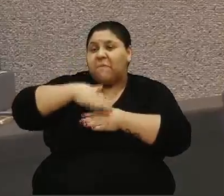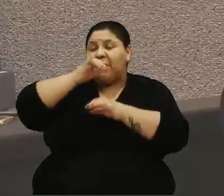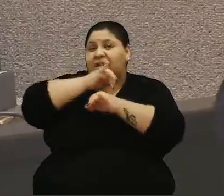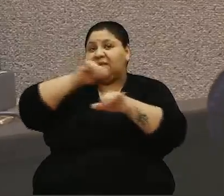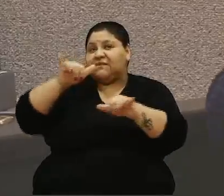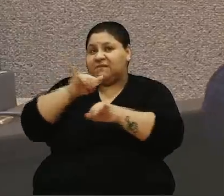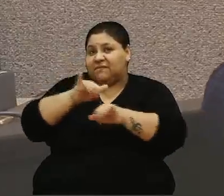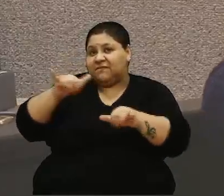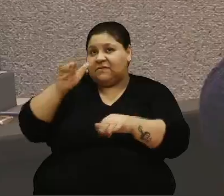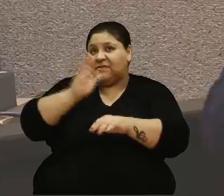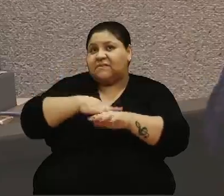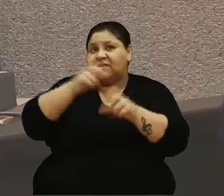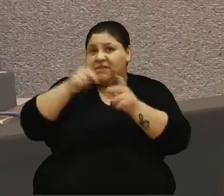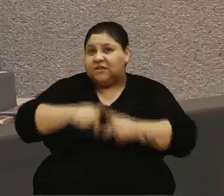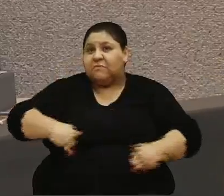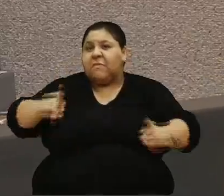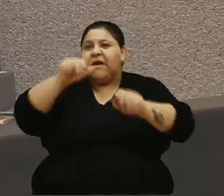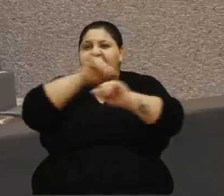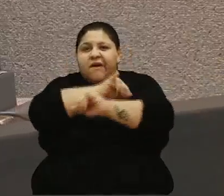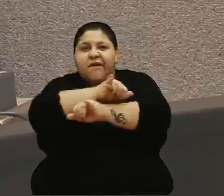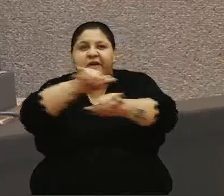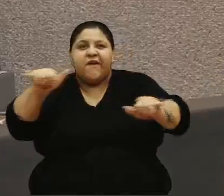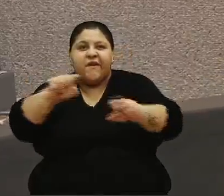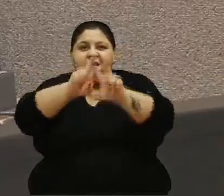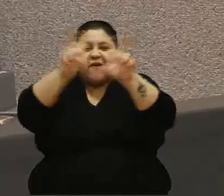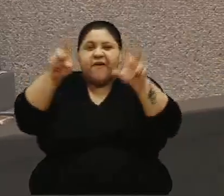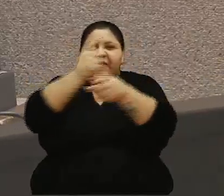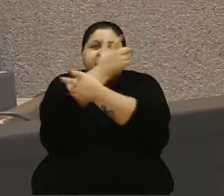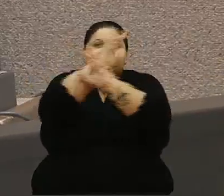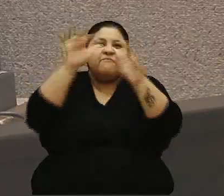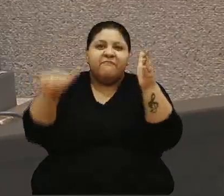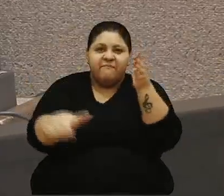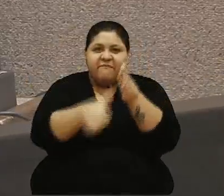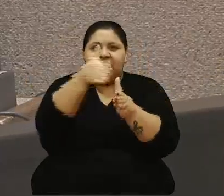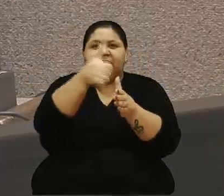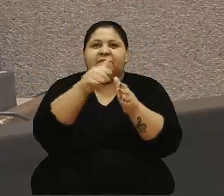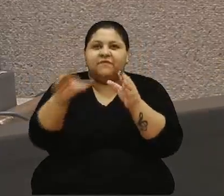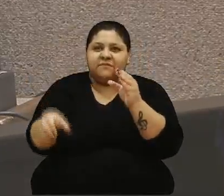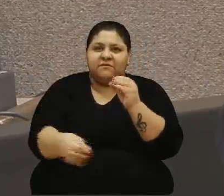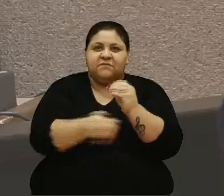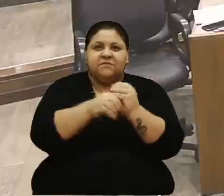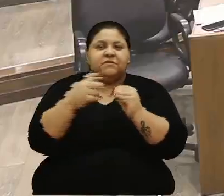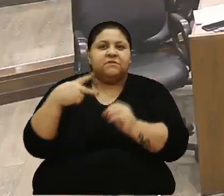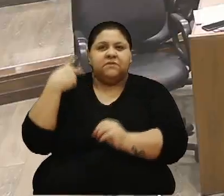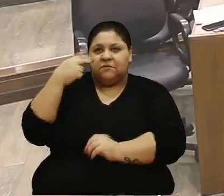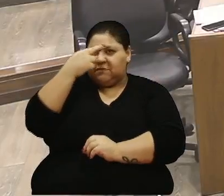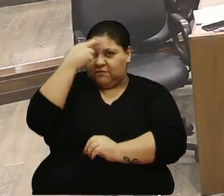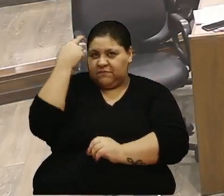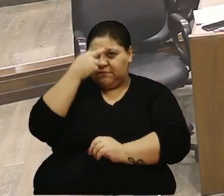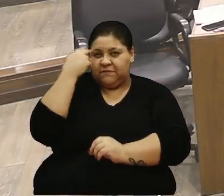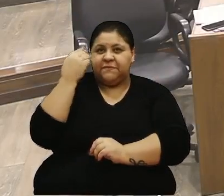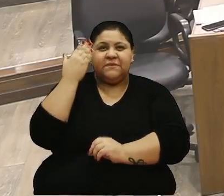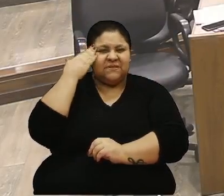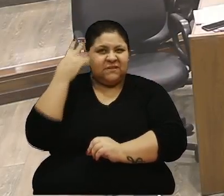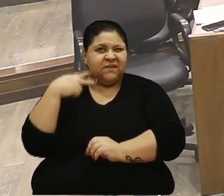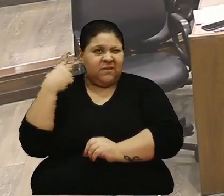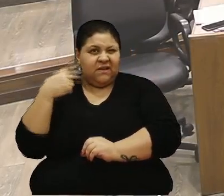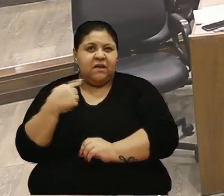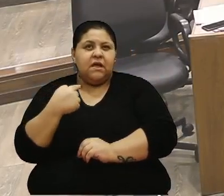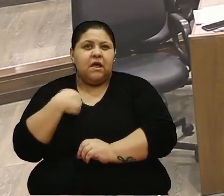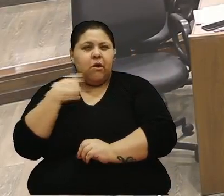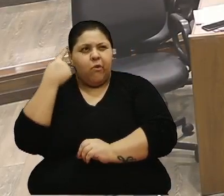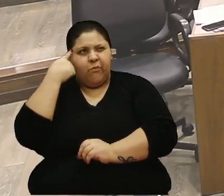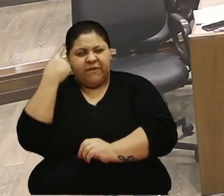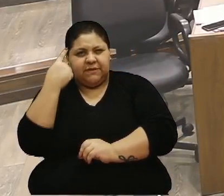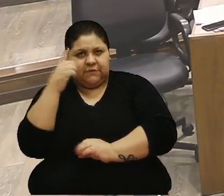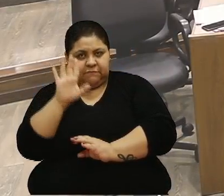informação e mais publicidade para o assunto do meio ambiente, melhor. Seu parte, vereador Rafael. Sabe, vereadora, eu estava pensando aqui